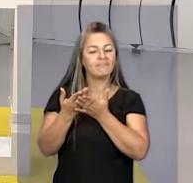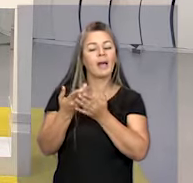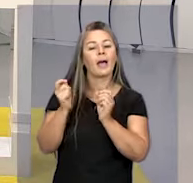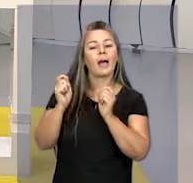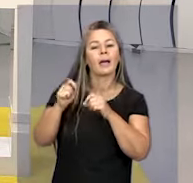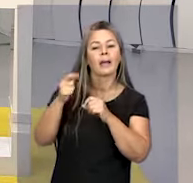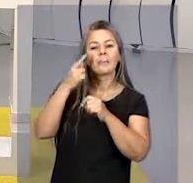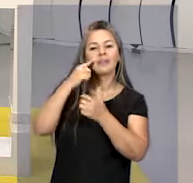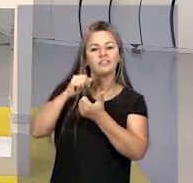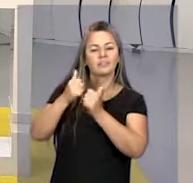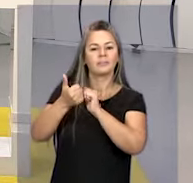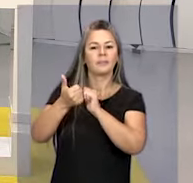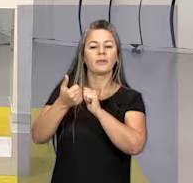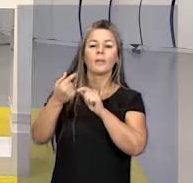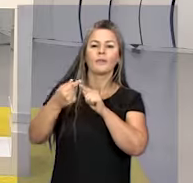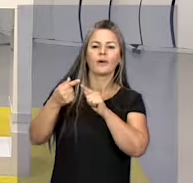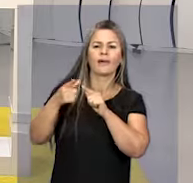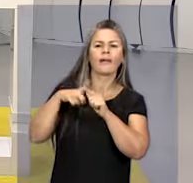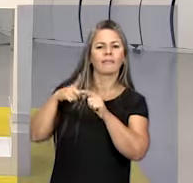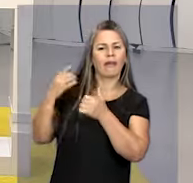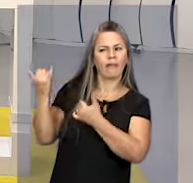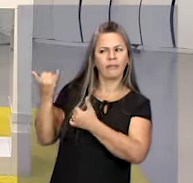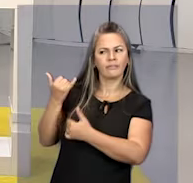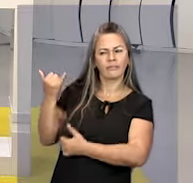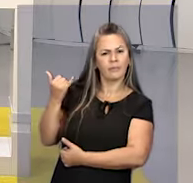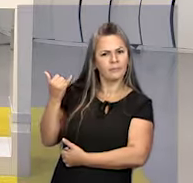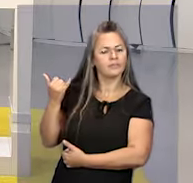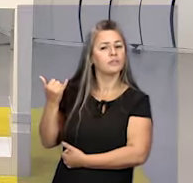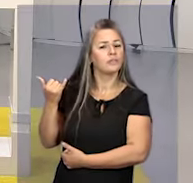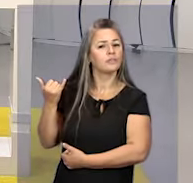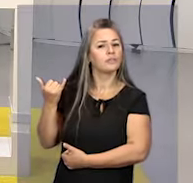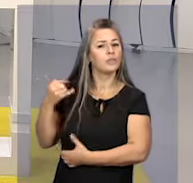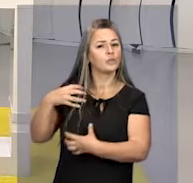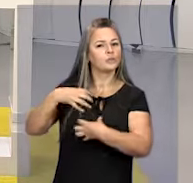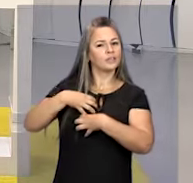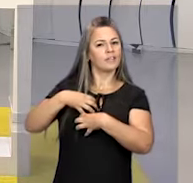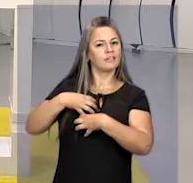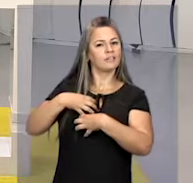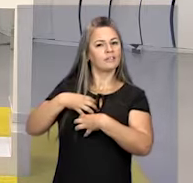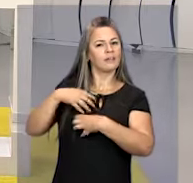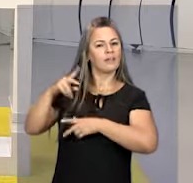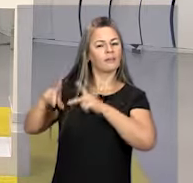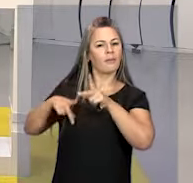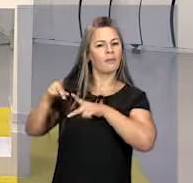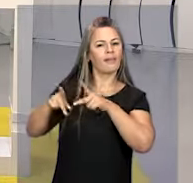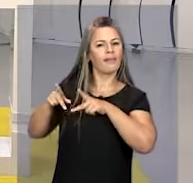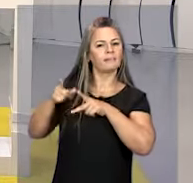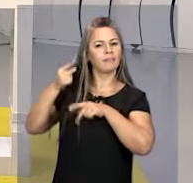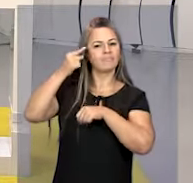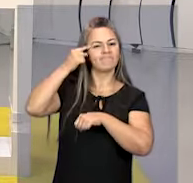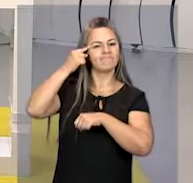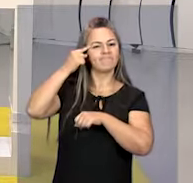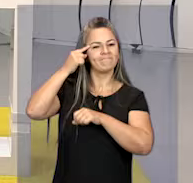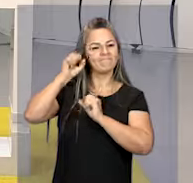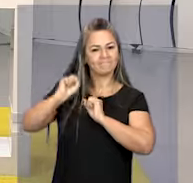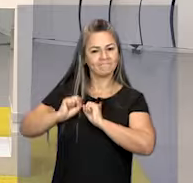conhecimento por conterem verdades sobre o ser humano e sua maneira de pensar, sentir e agir.